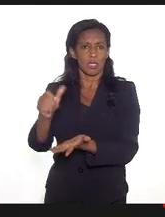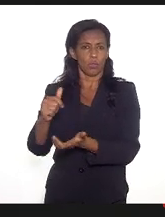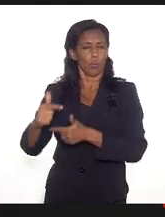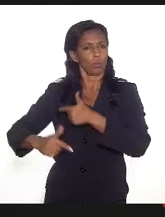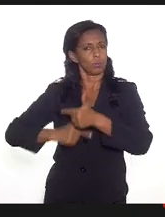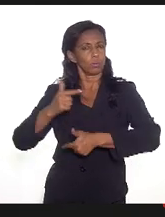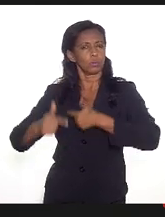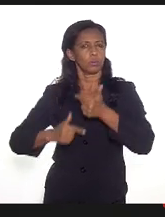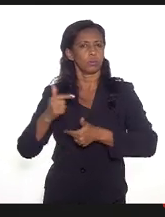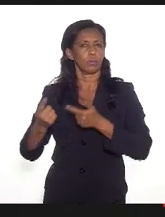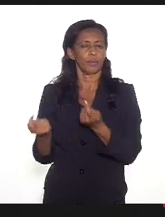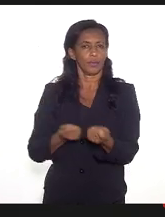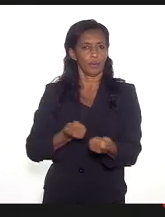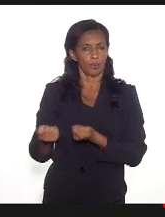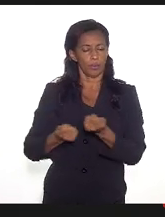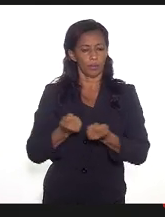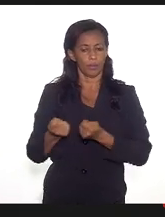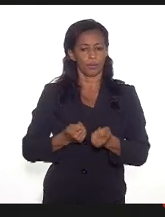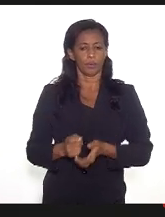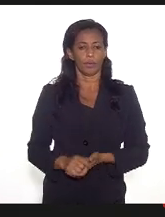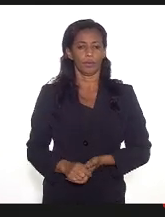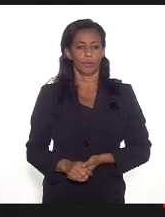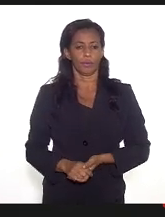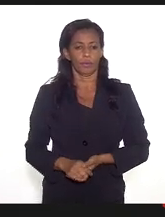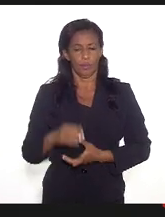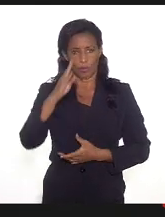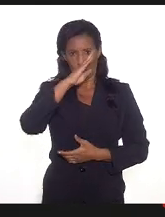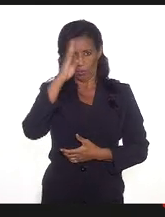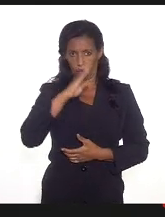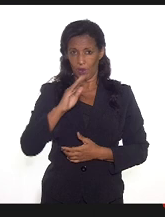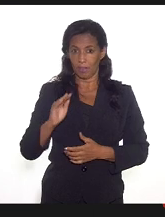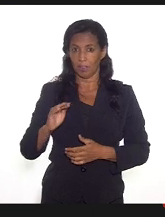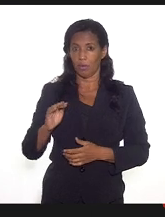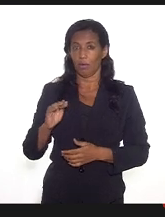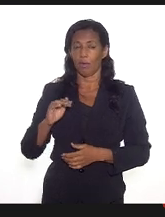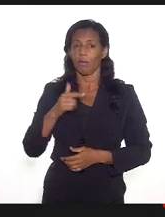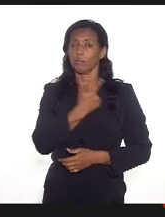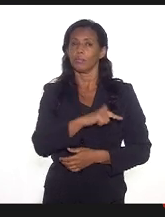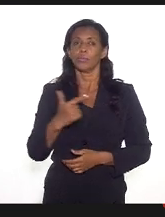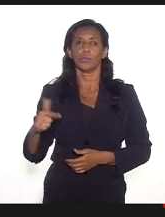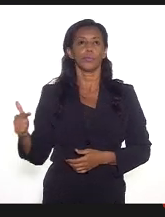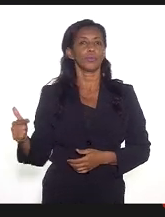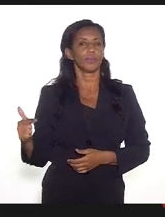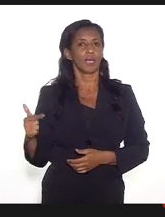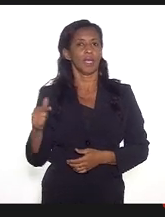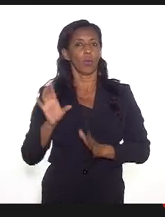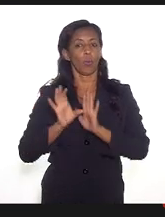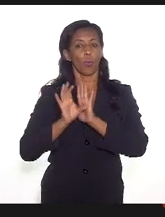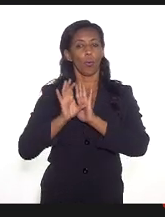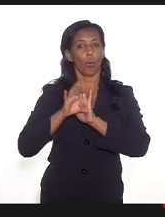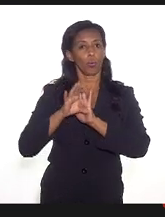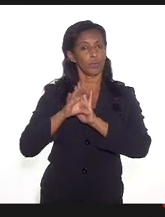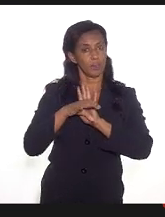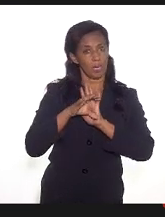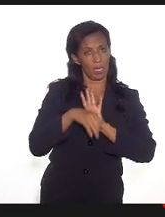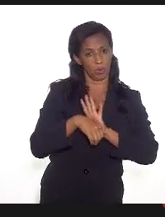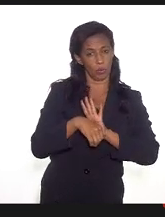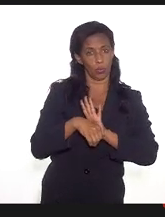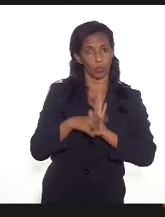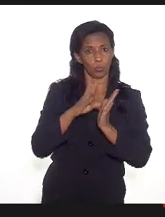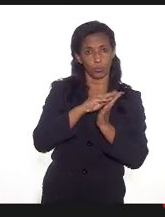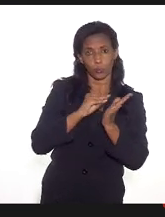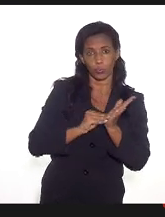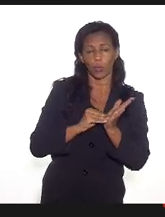atividades econômicas. O Brasil ainda não tem o seu conceito de economia do